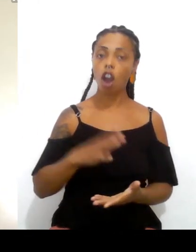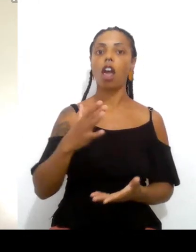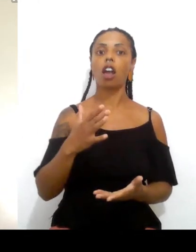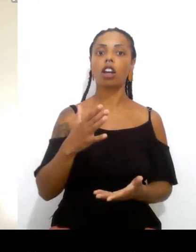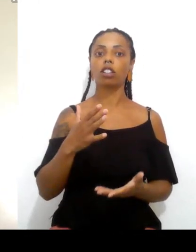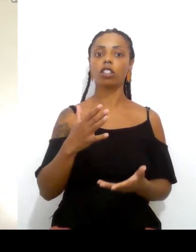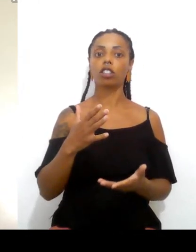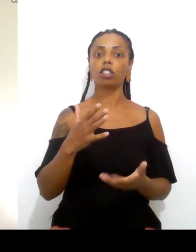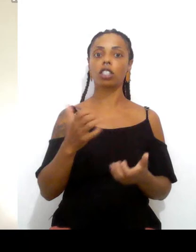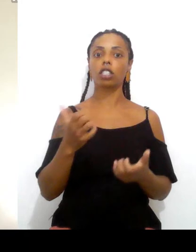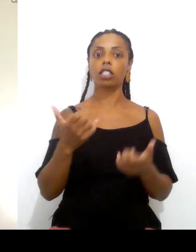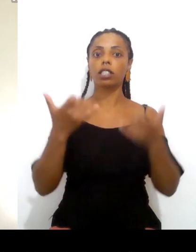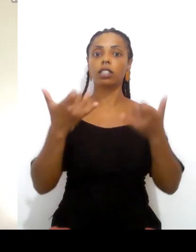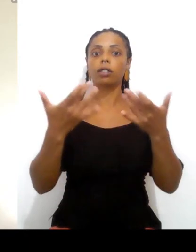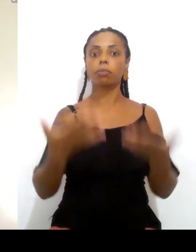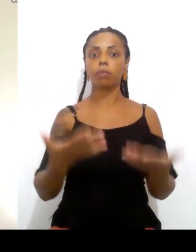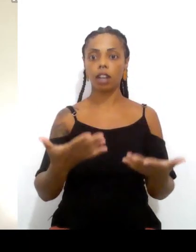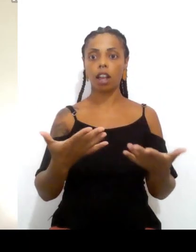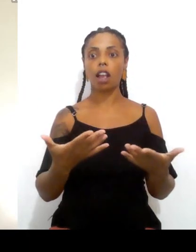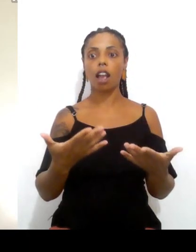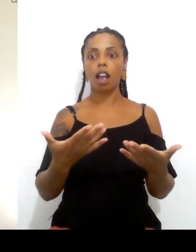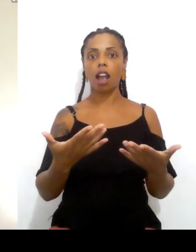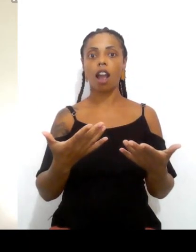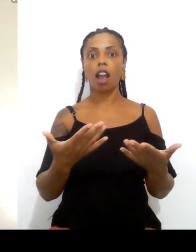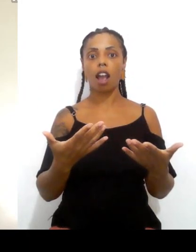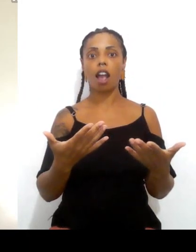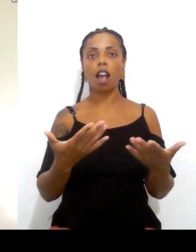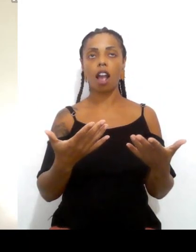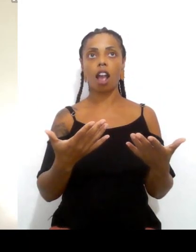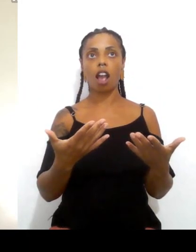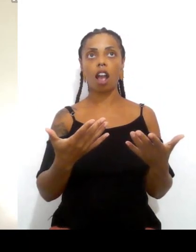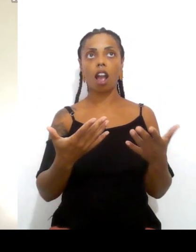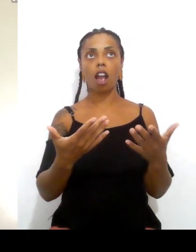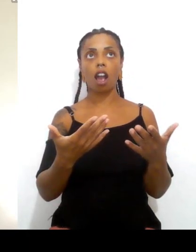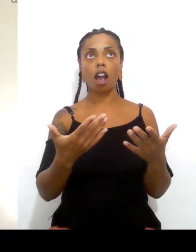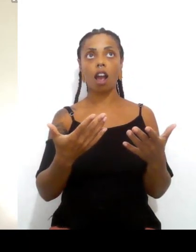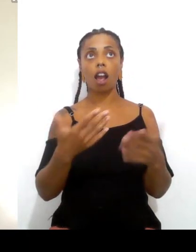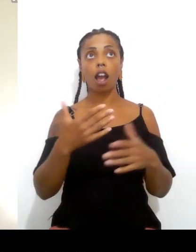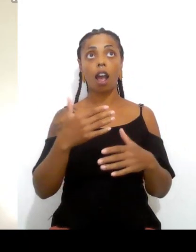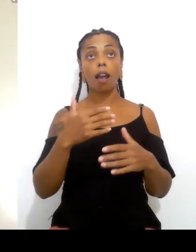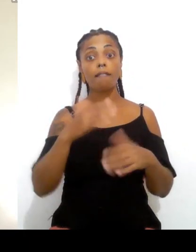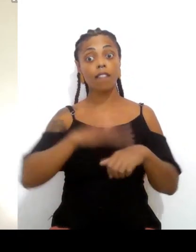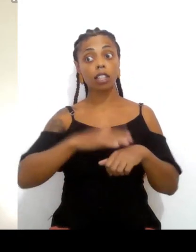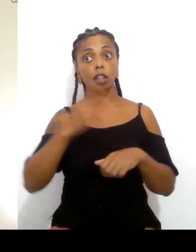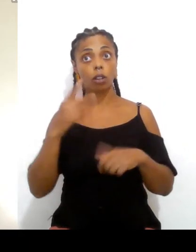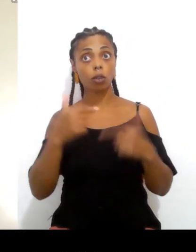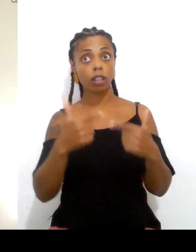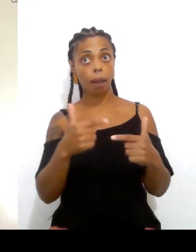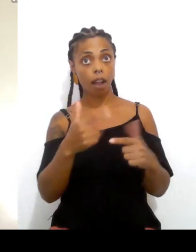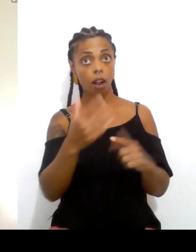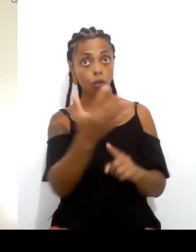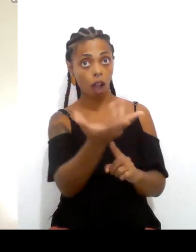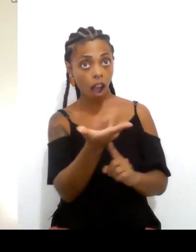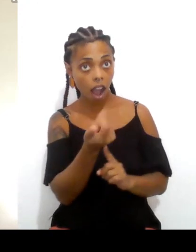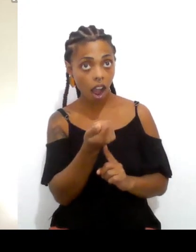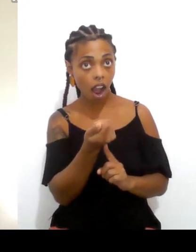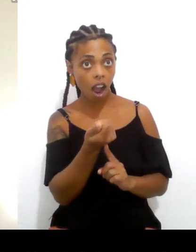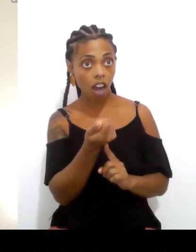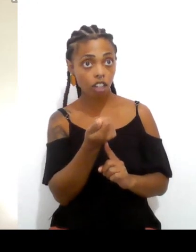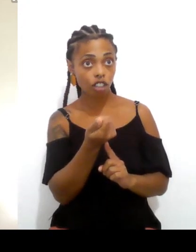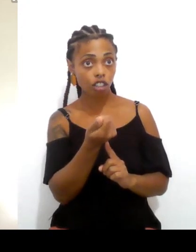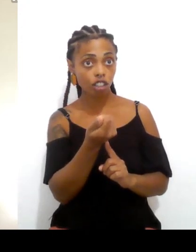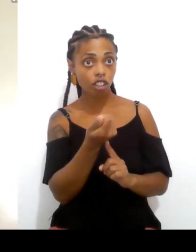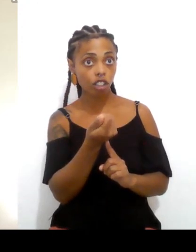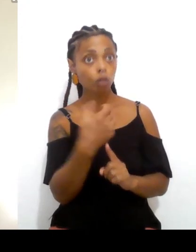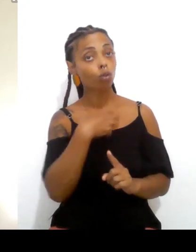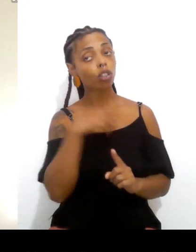como você acha que deve dizer pictoriamente tenha coragem de fazer a sua arte da maneira como você acha